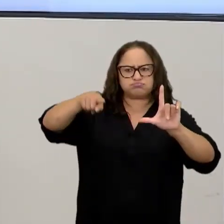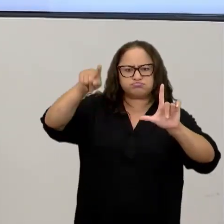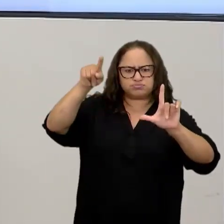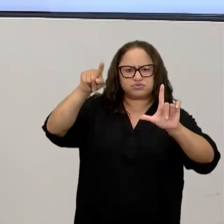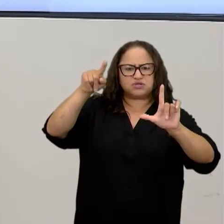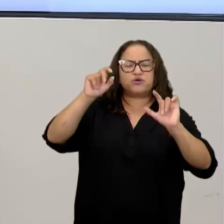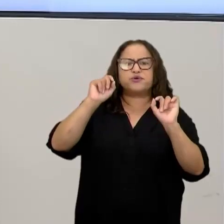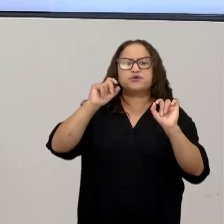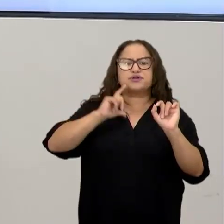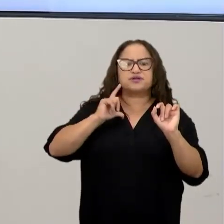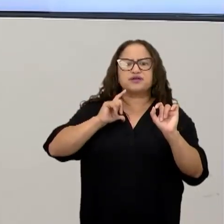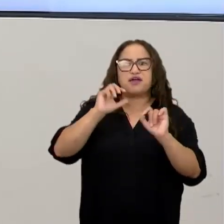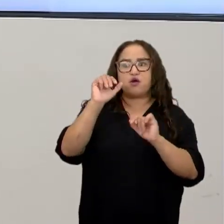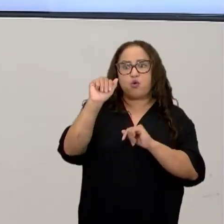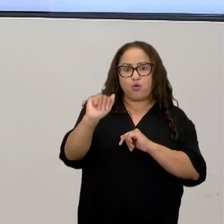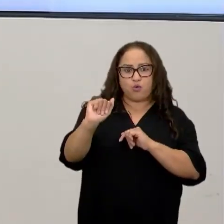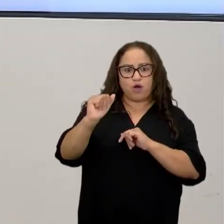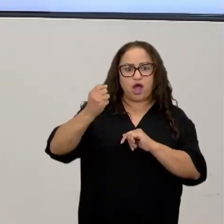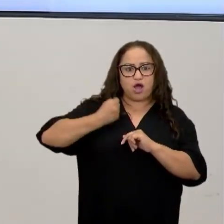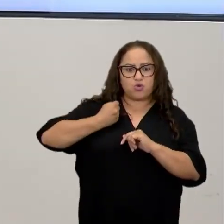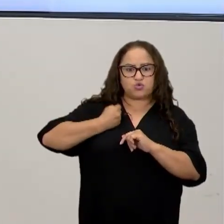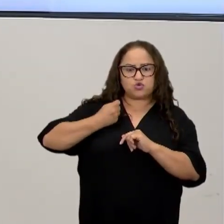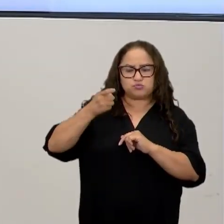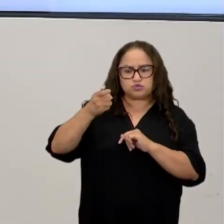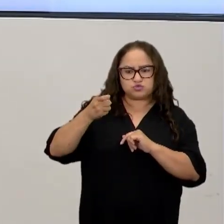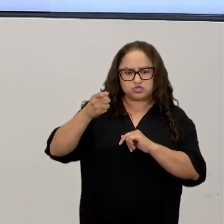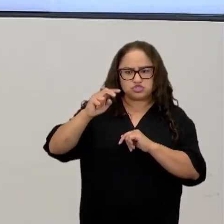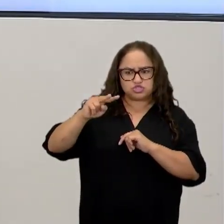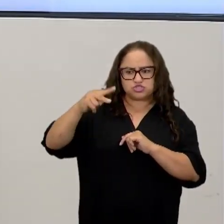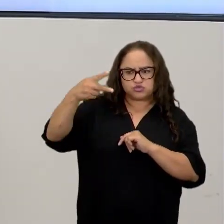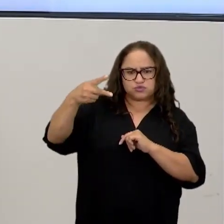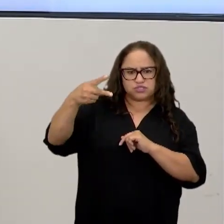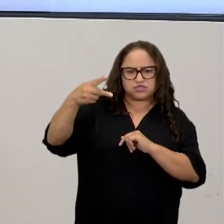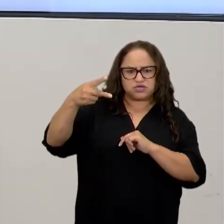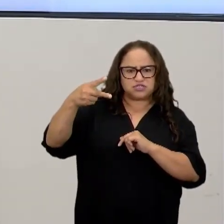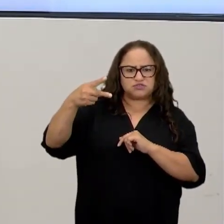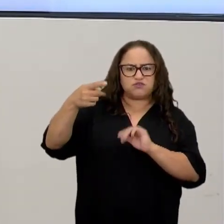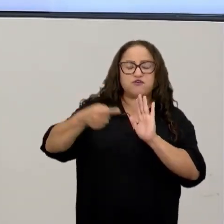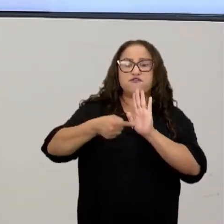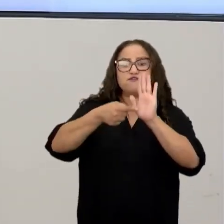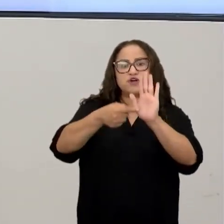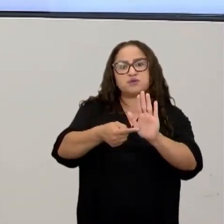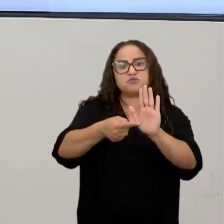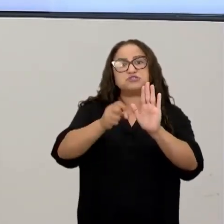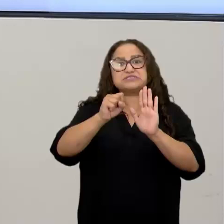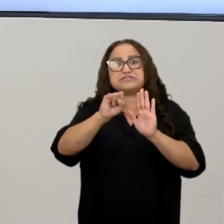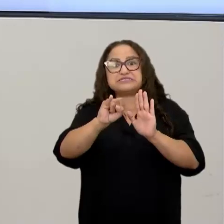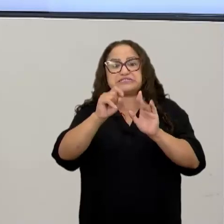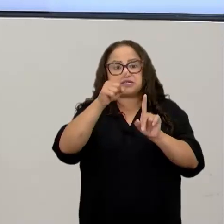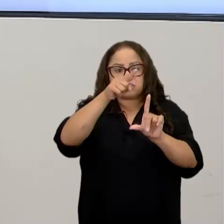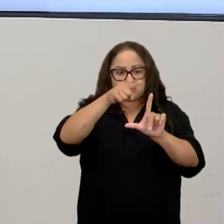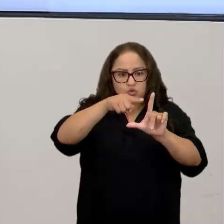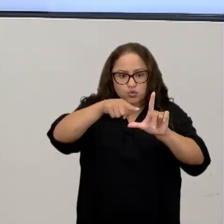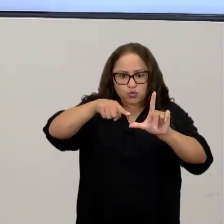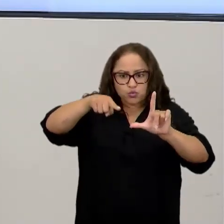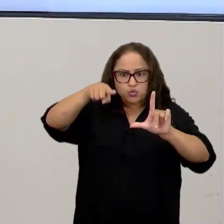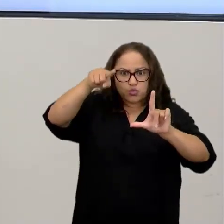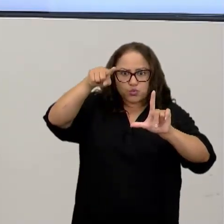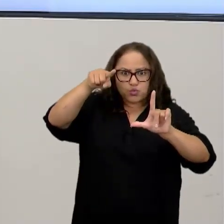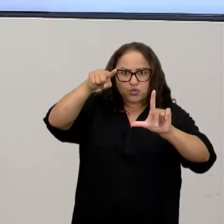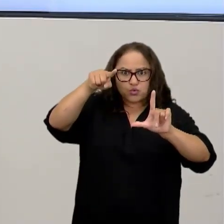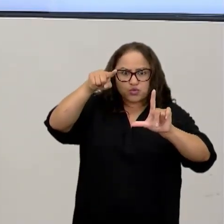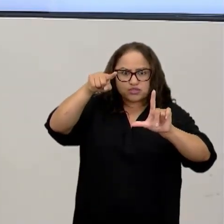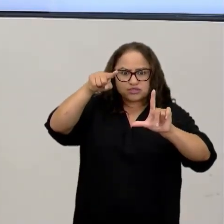um coeficiente ar ou seja o número que está com x quadrado vai dizer né vai determinar se este um se esta